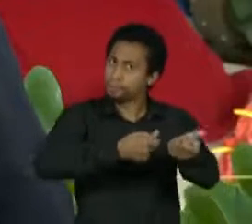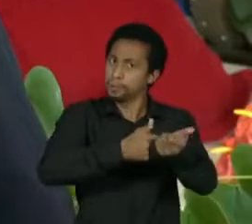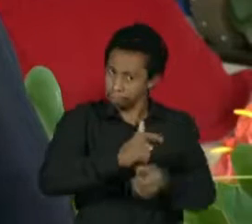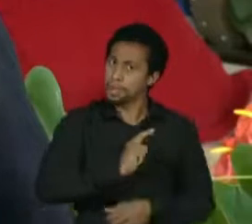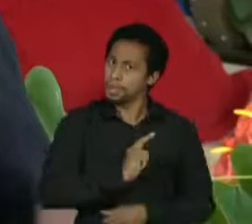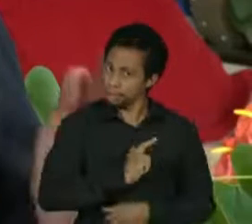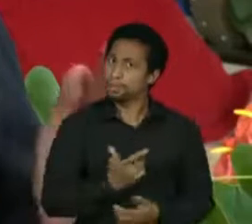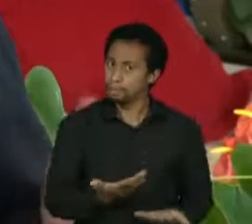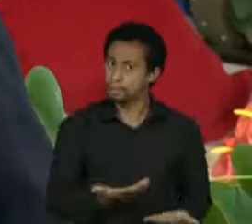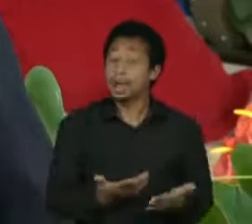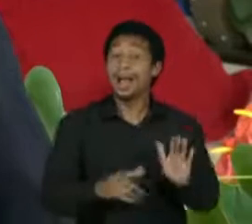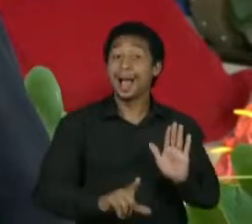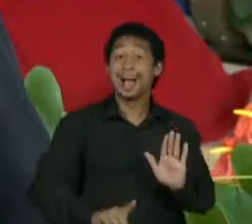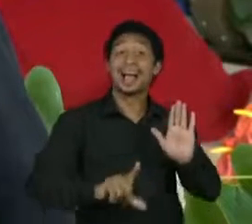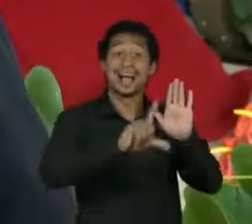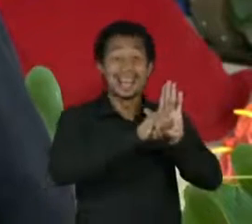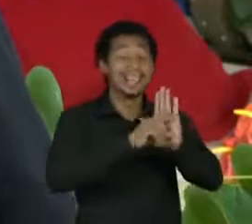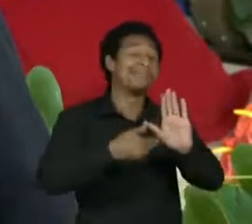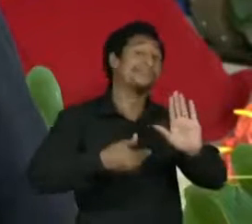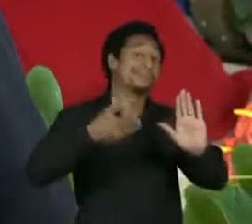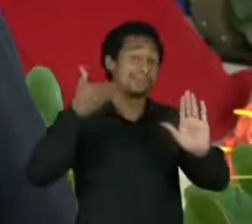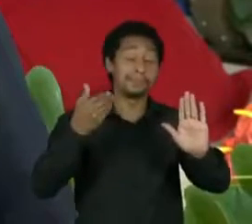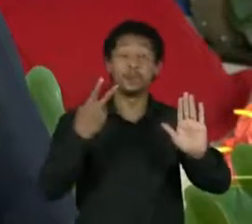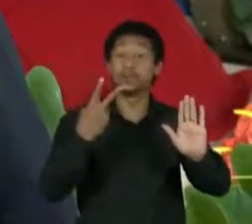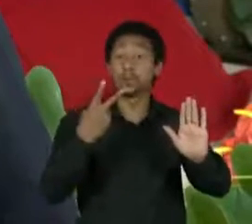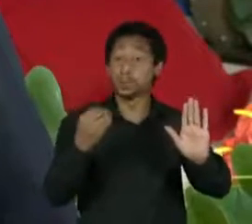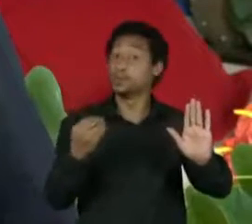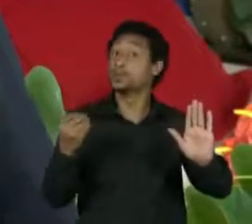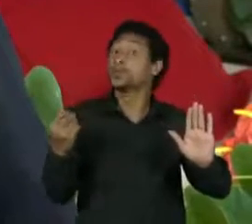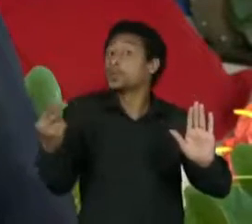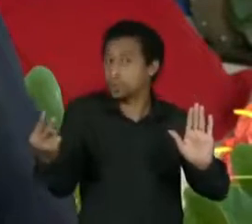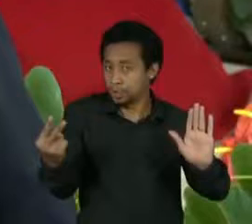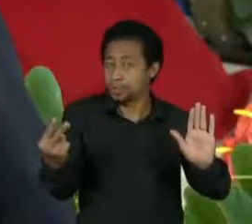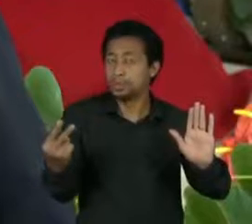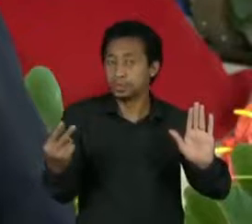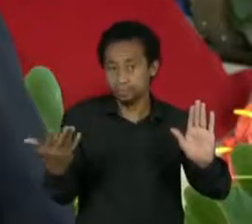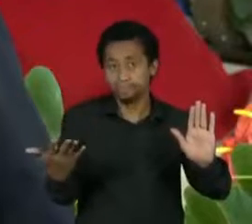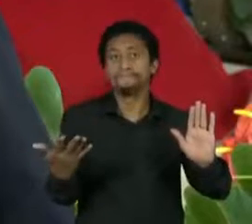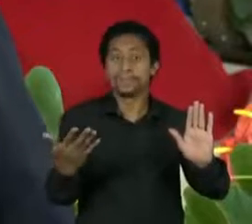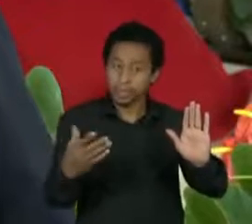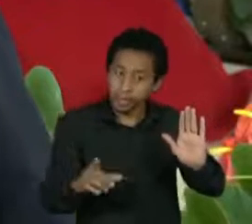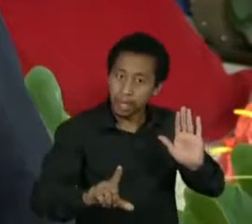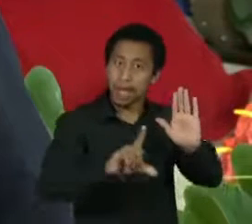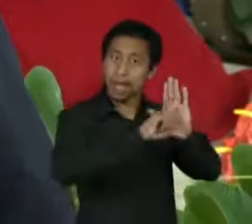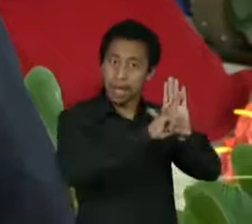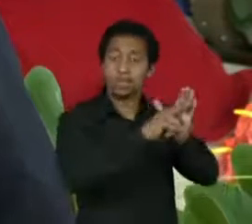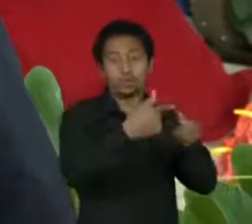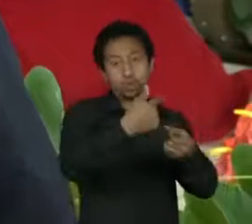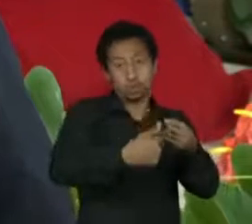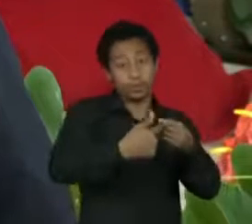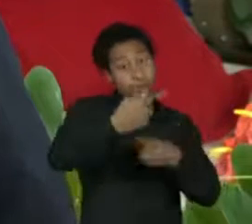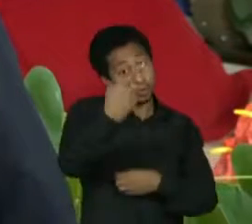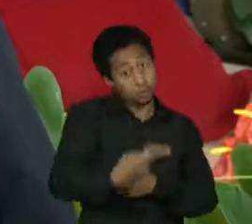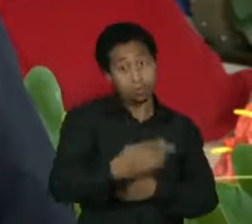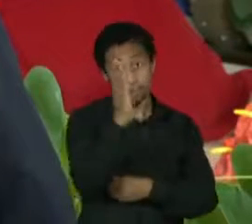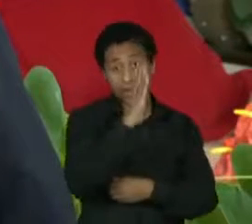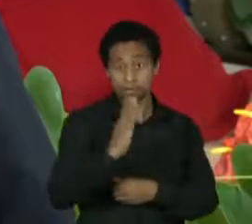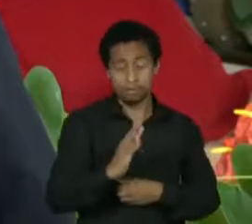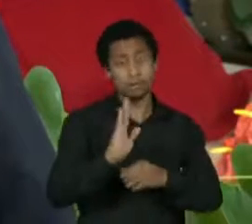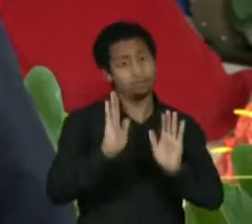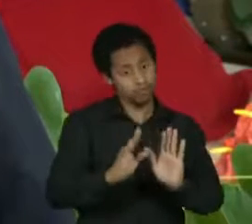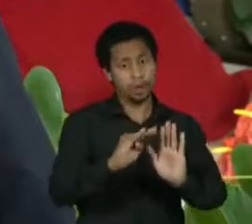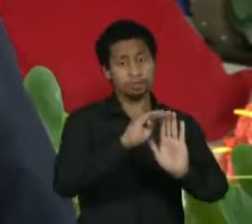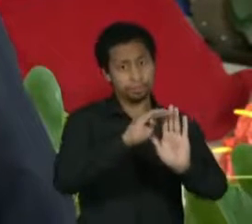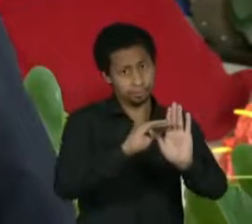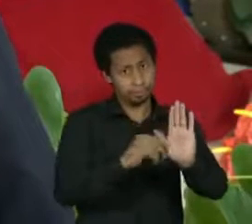1997, fixou em 2002 como início da liberdade de preço de combustível no Brasil. Mas essa